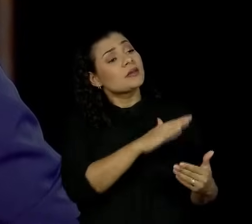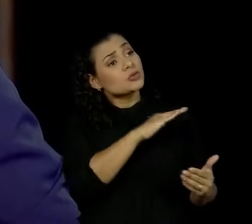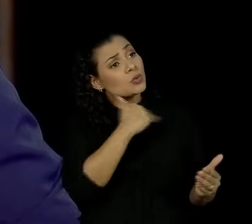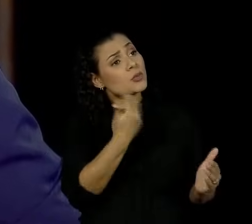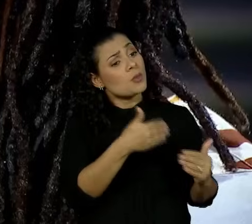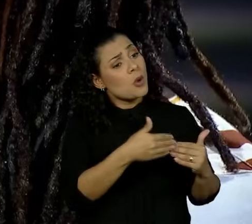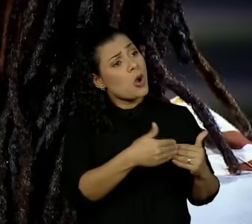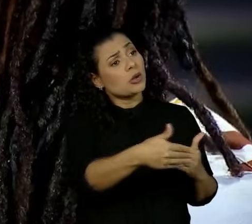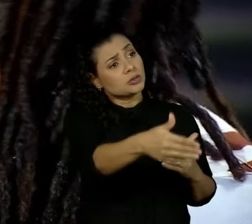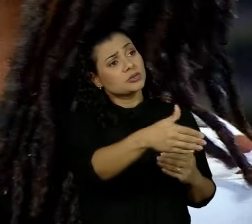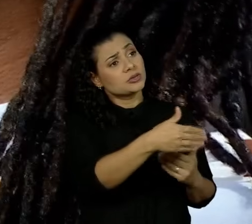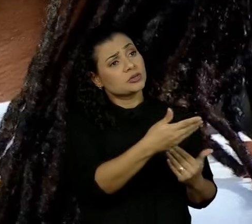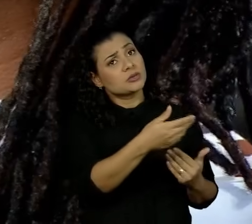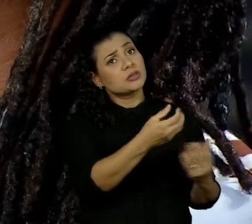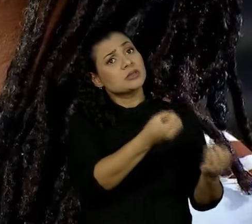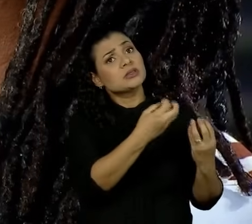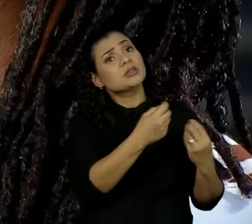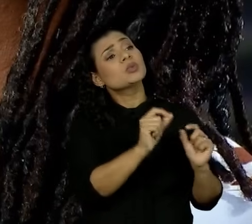morte?